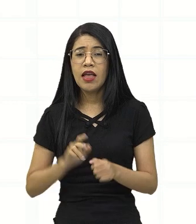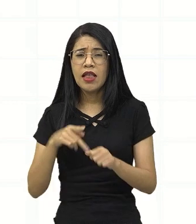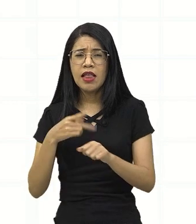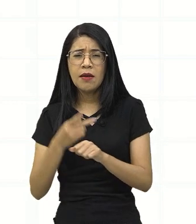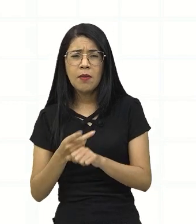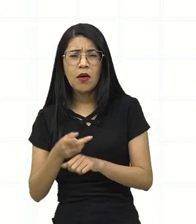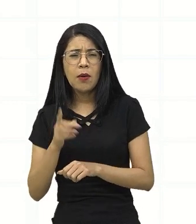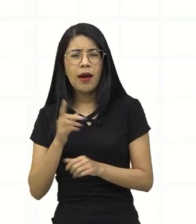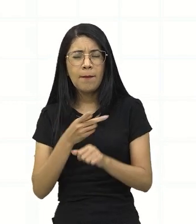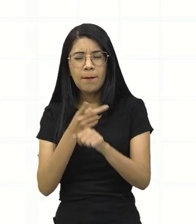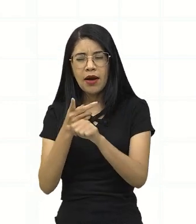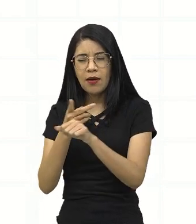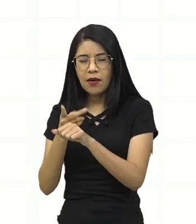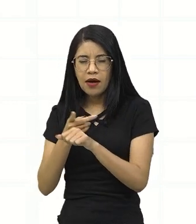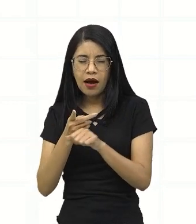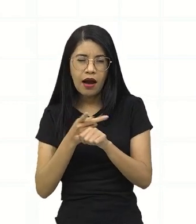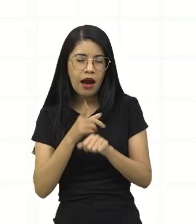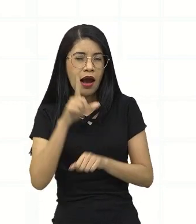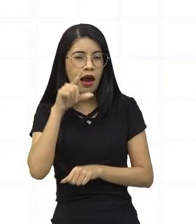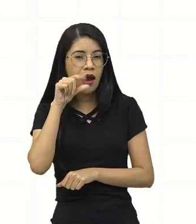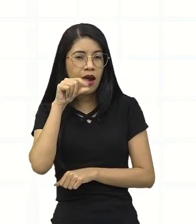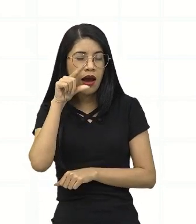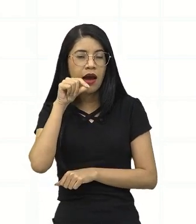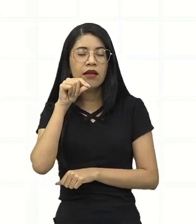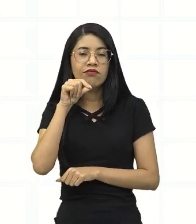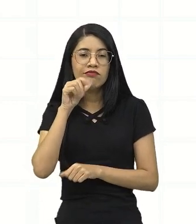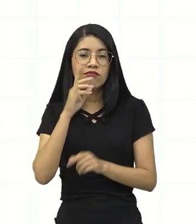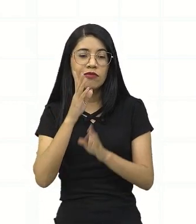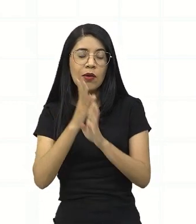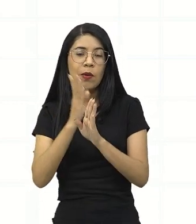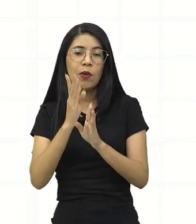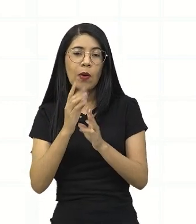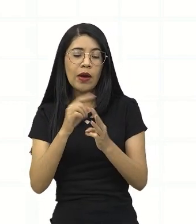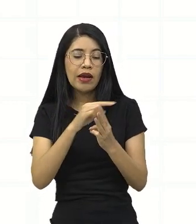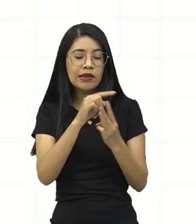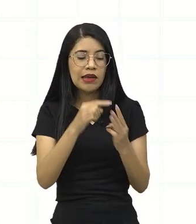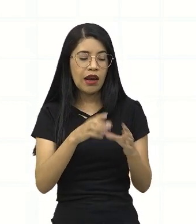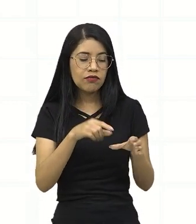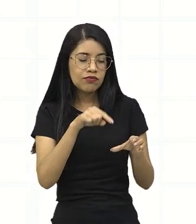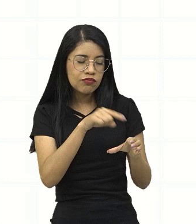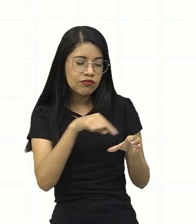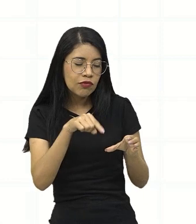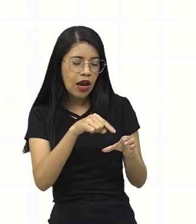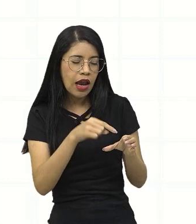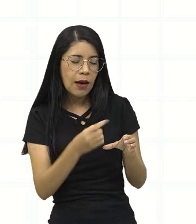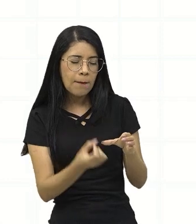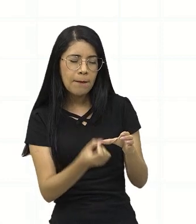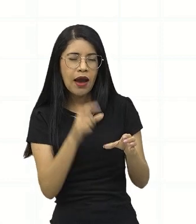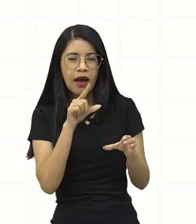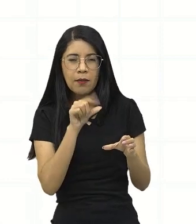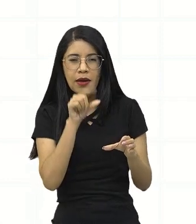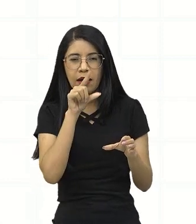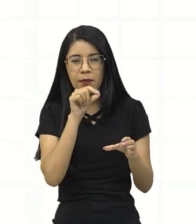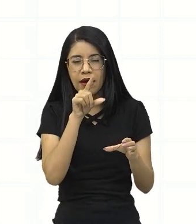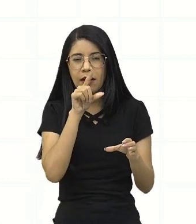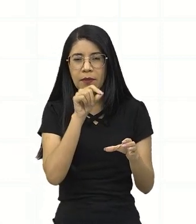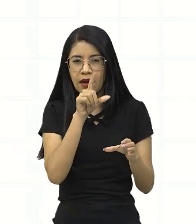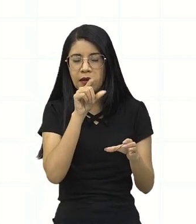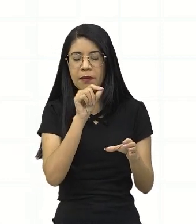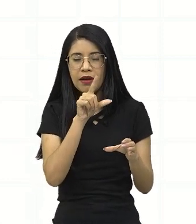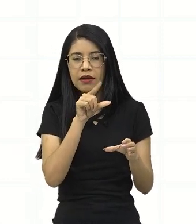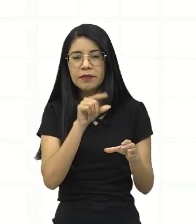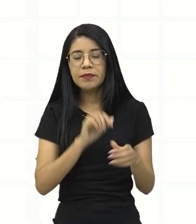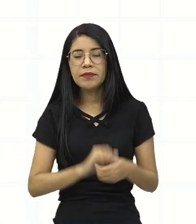andando à caça, a águia encontrou um ninho com 3 monstrengos dentro, que piavam de bico muito